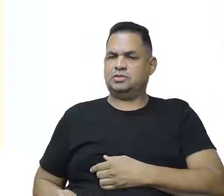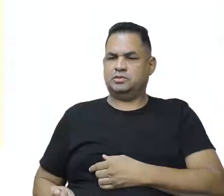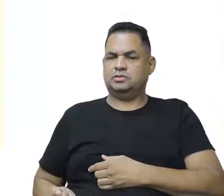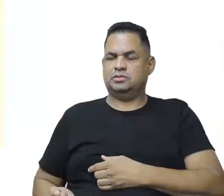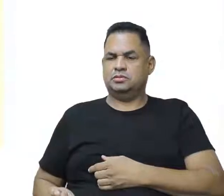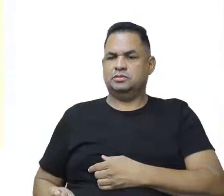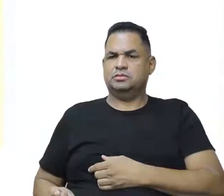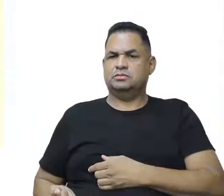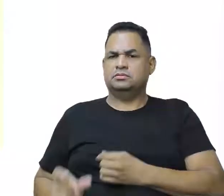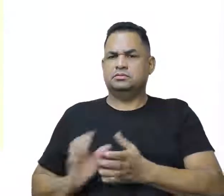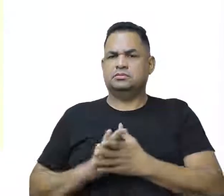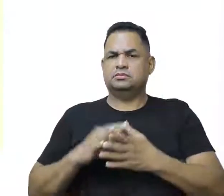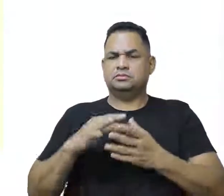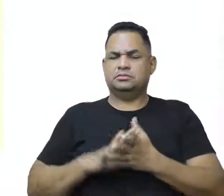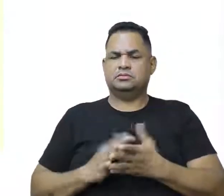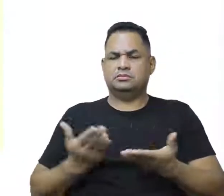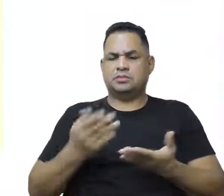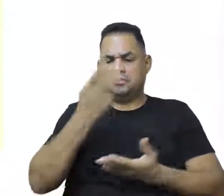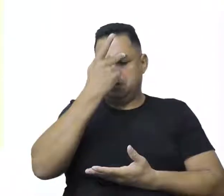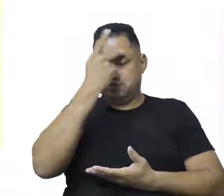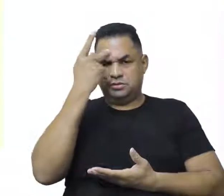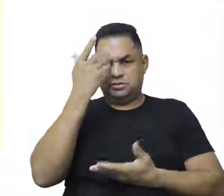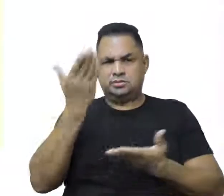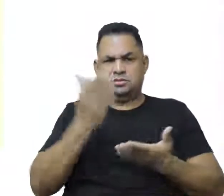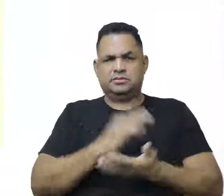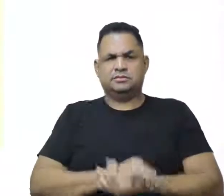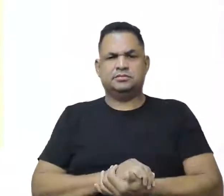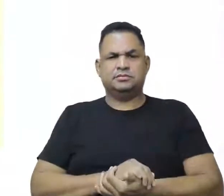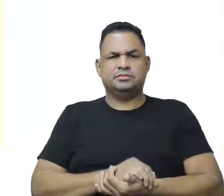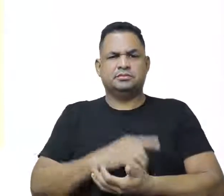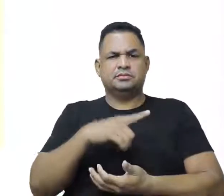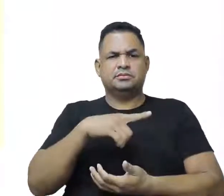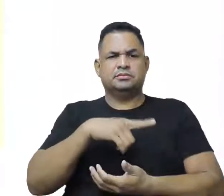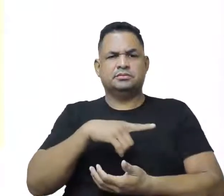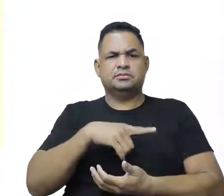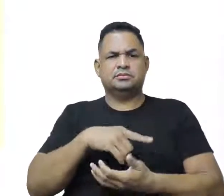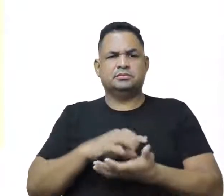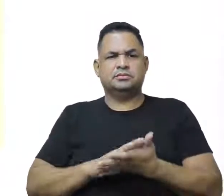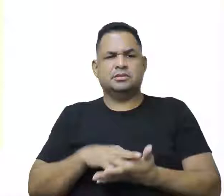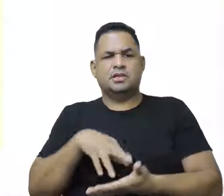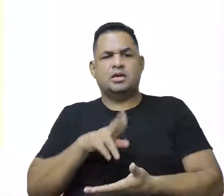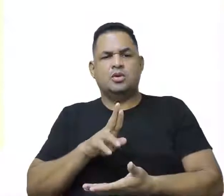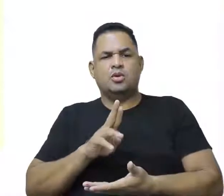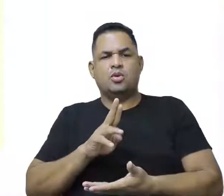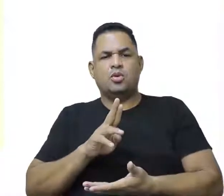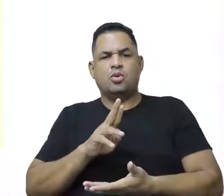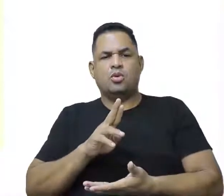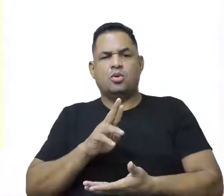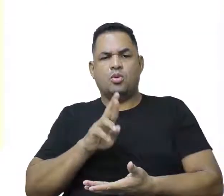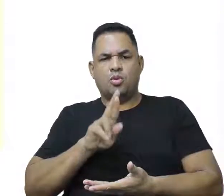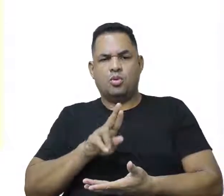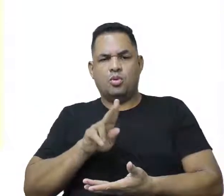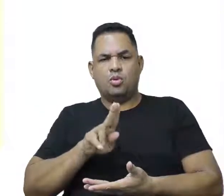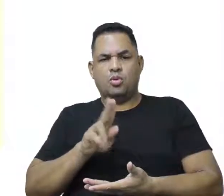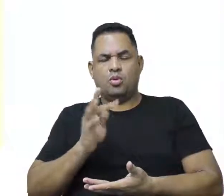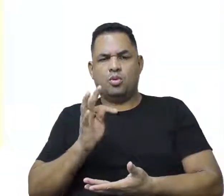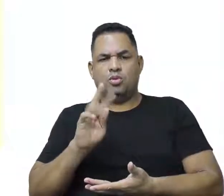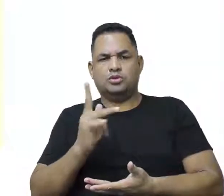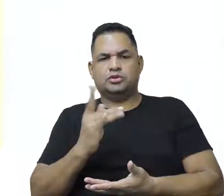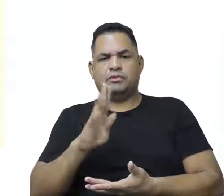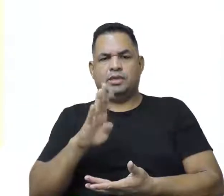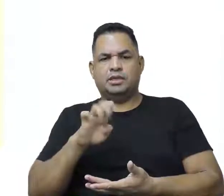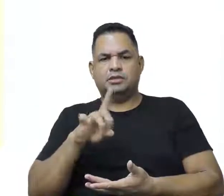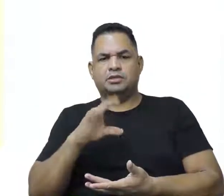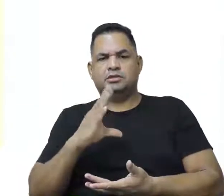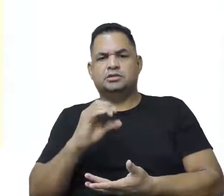Isso é muito interessante, galera. E a gente tem a Ruth Benedict e a Mead,